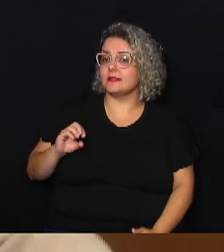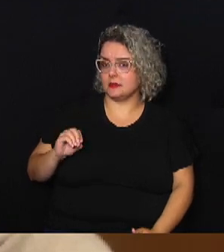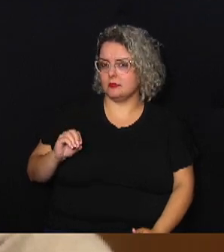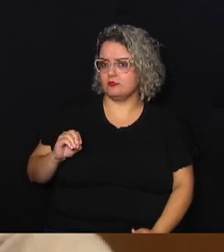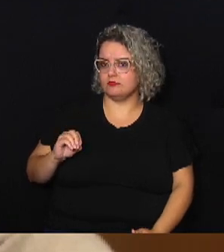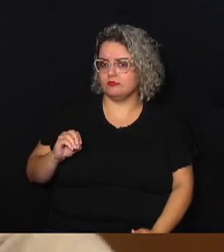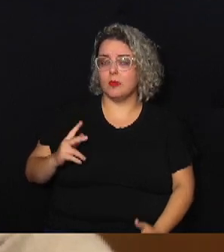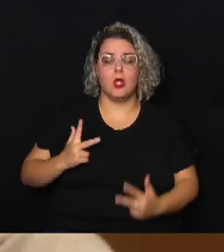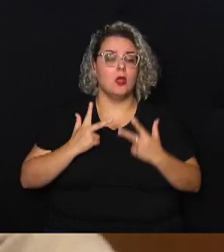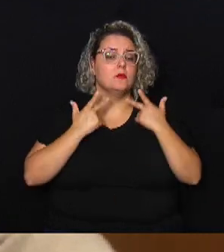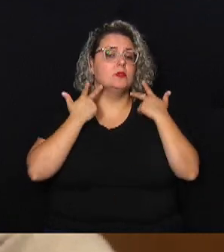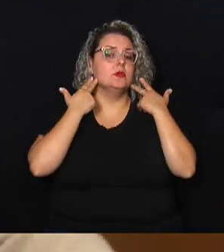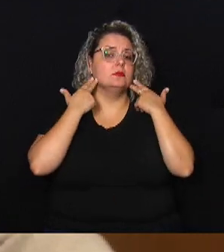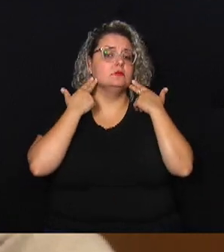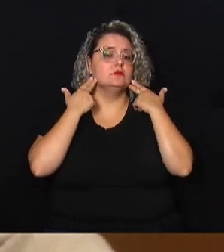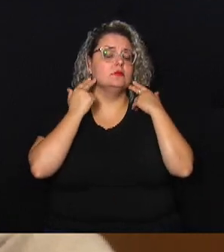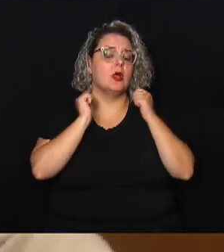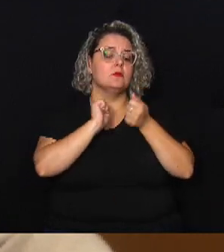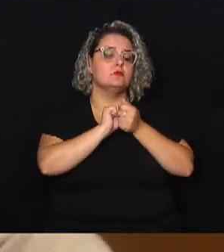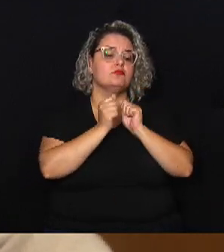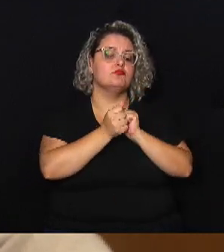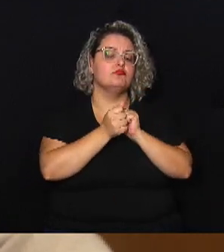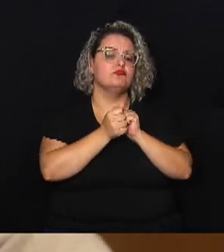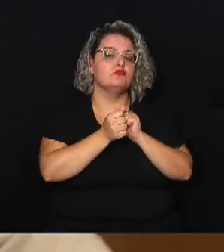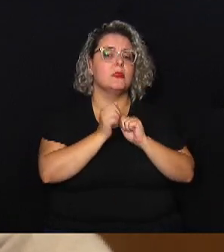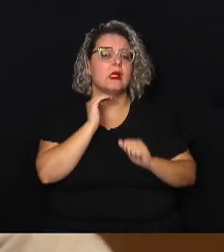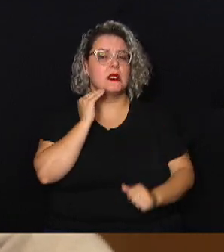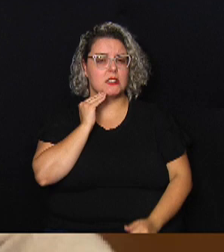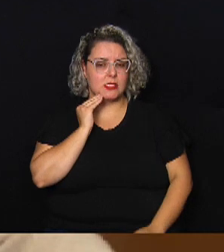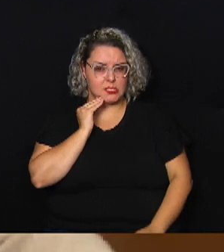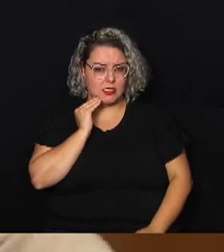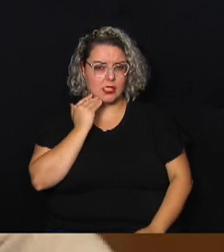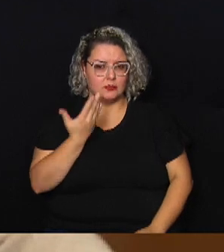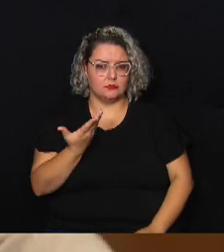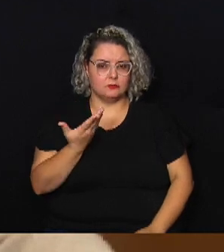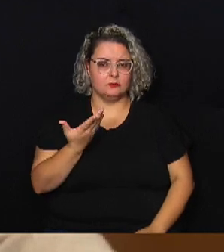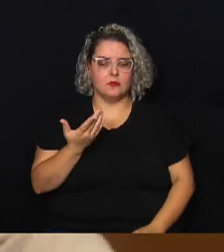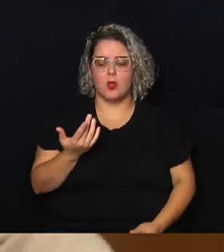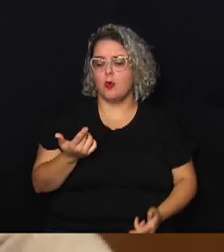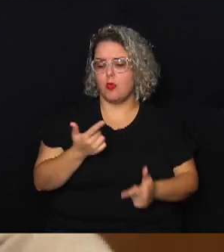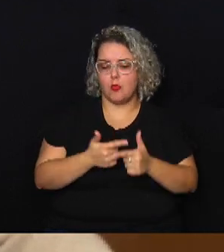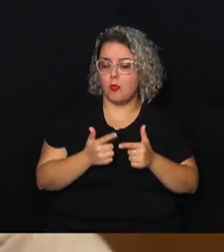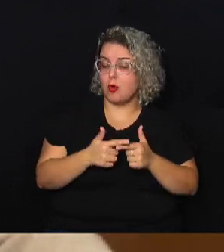ela repara essas deformidades, trazendo alguma normalidade